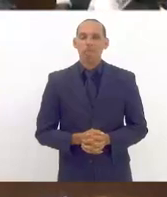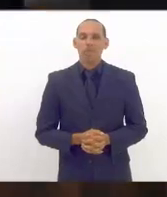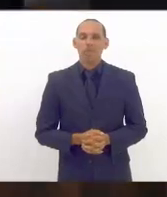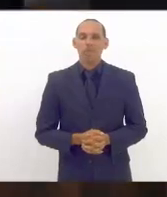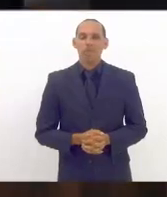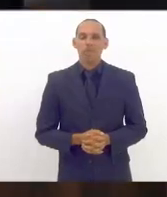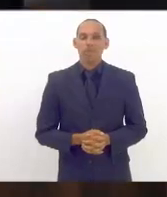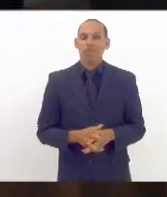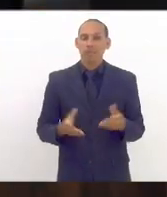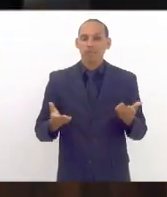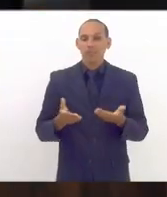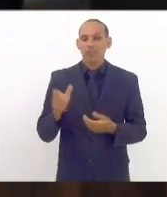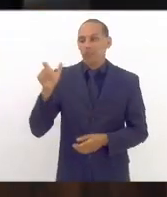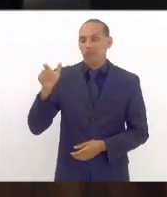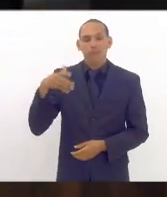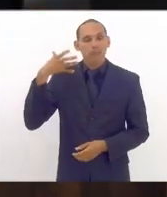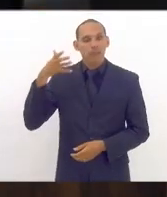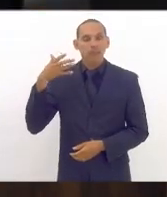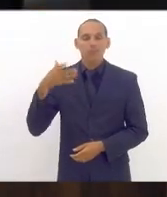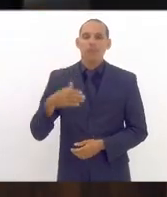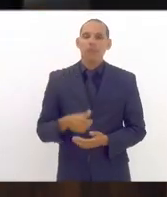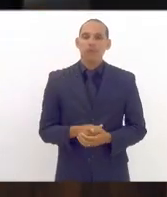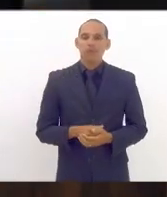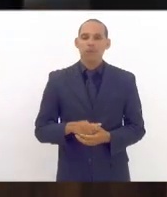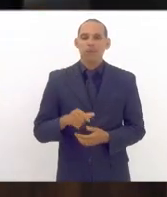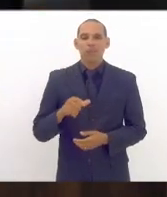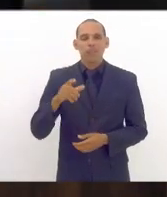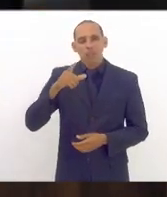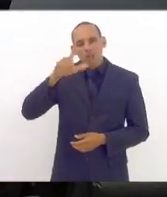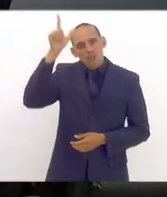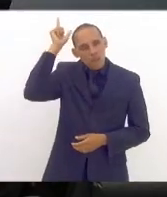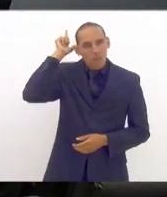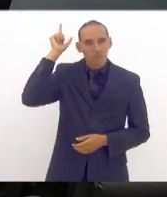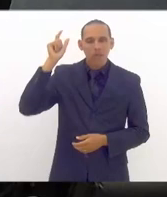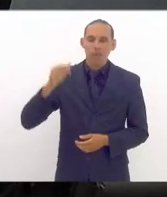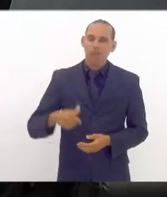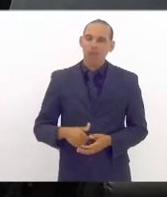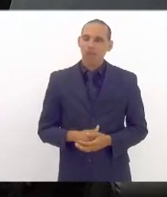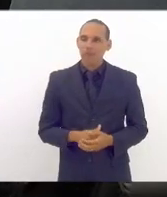com a palavra o padrinho Luiz Paulo